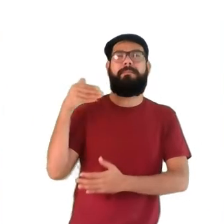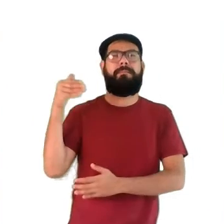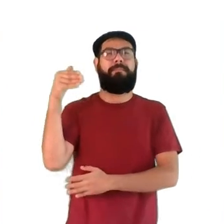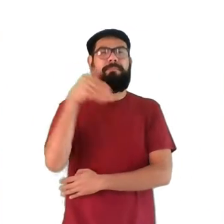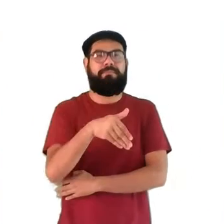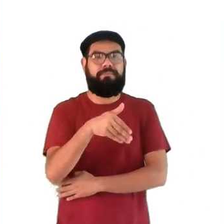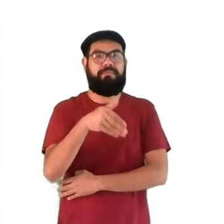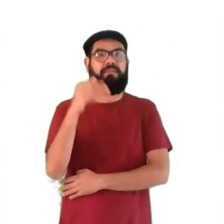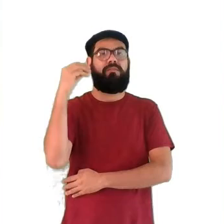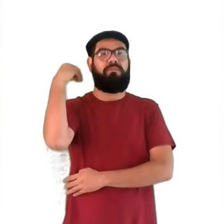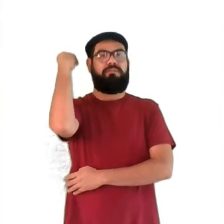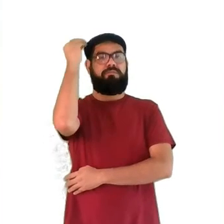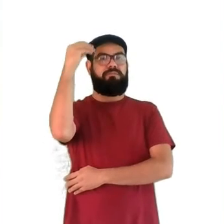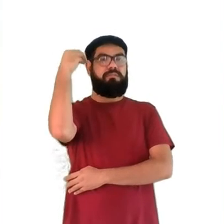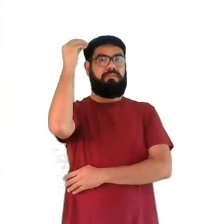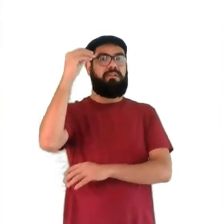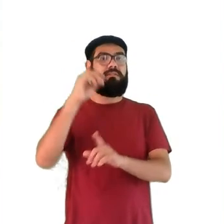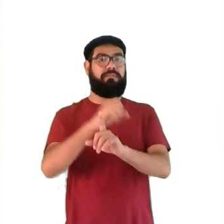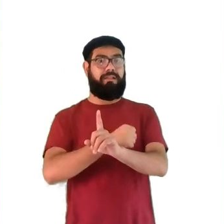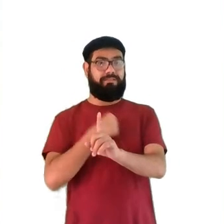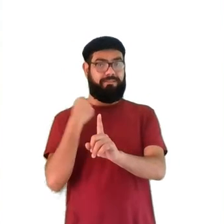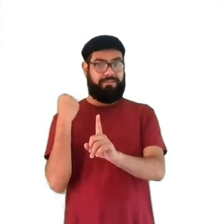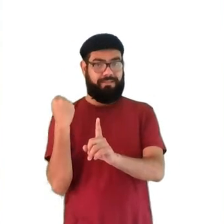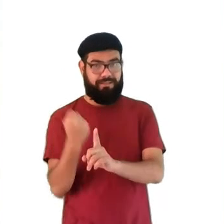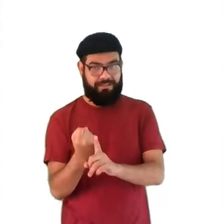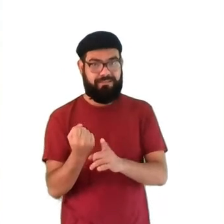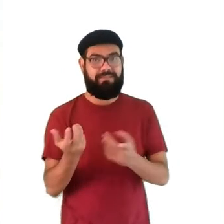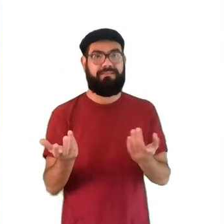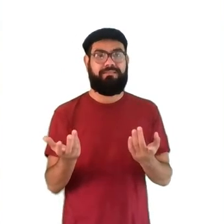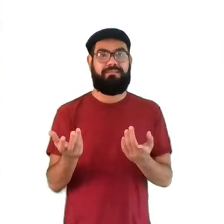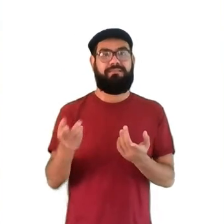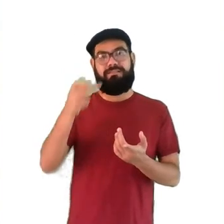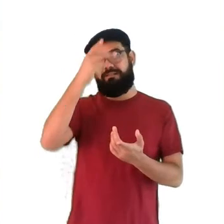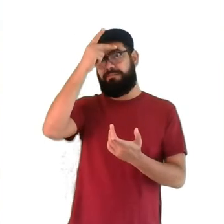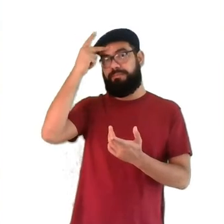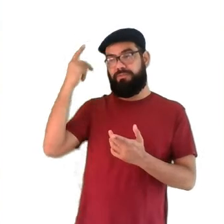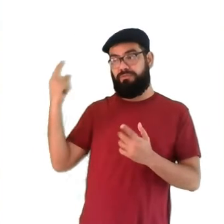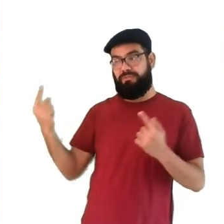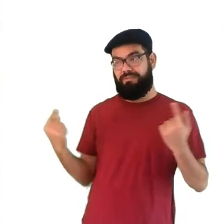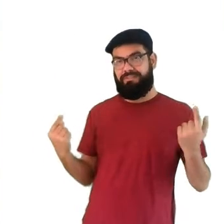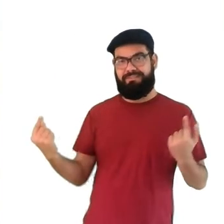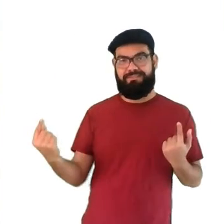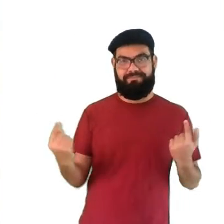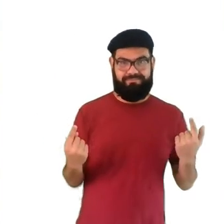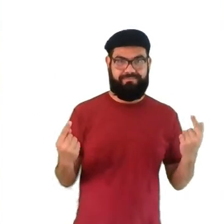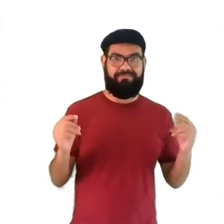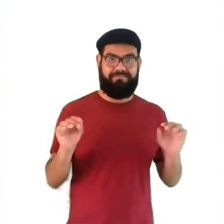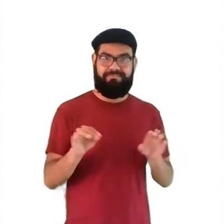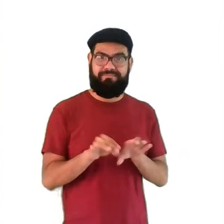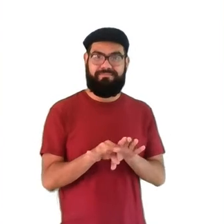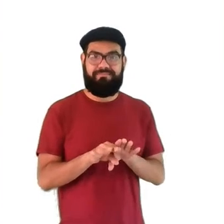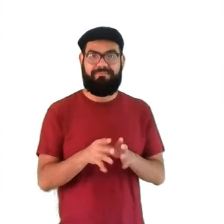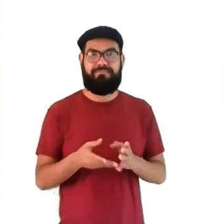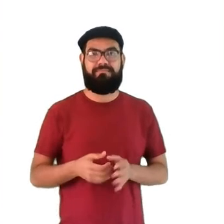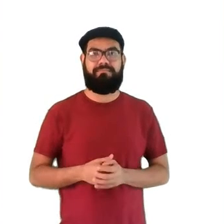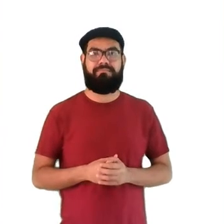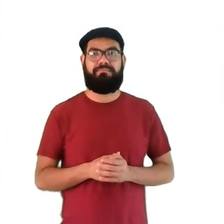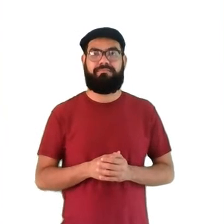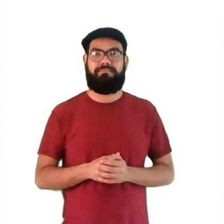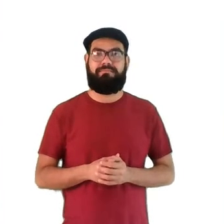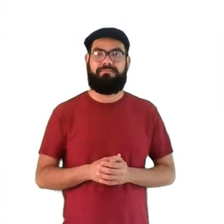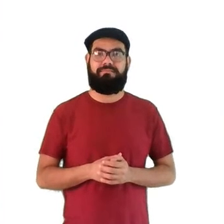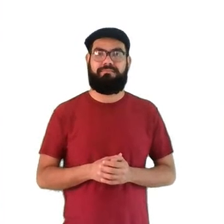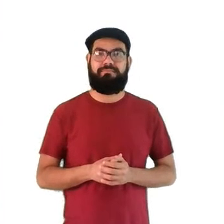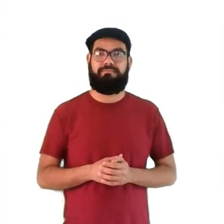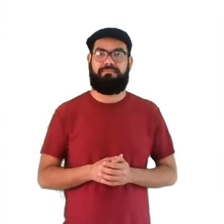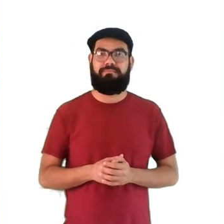sabedoria da sociedade, né, e das pessoas que estão em volta também. Uma questão que muda,